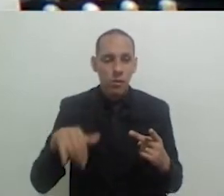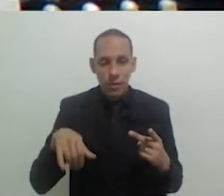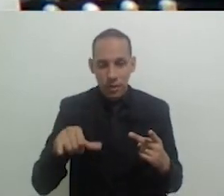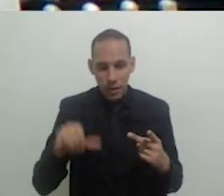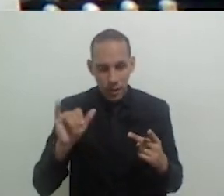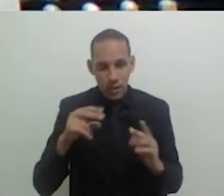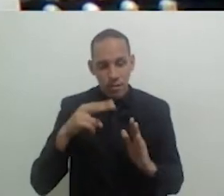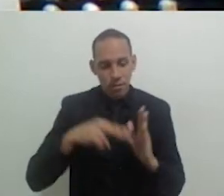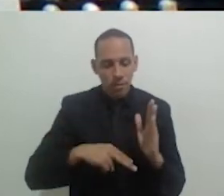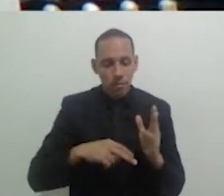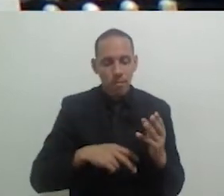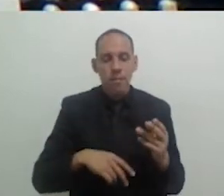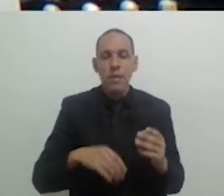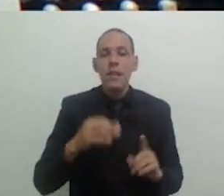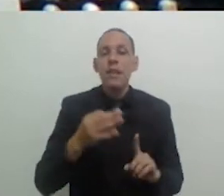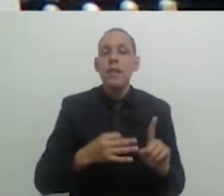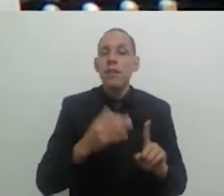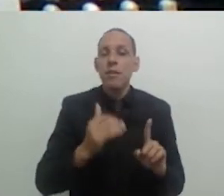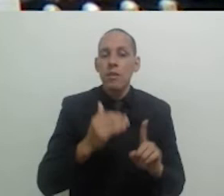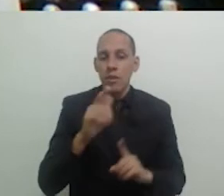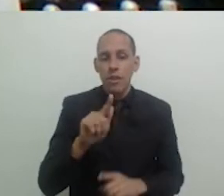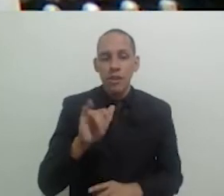Desembargador Gilson tinha pedido vista